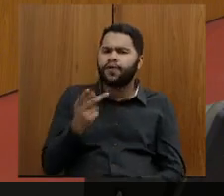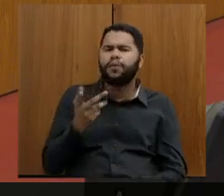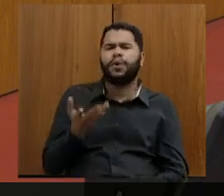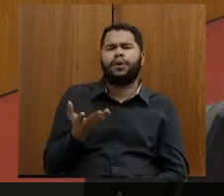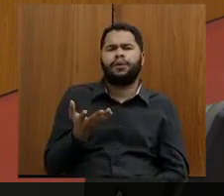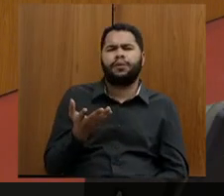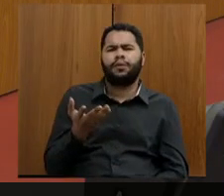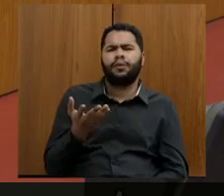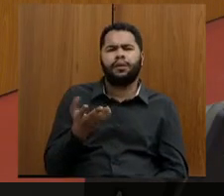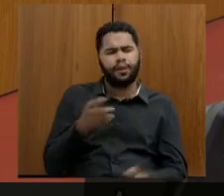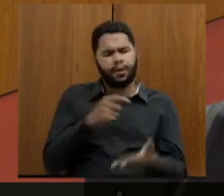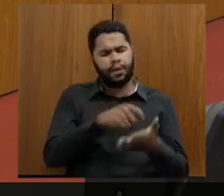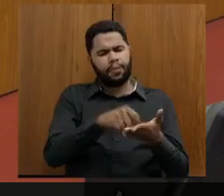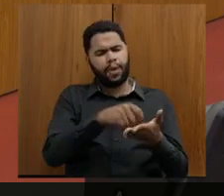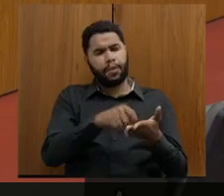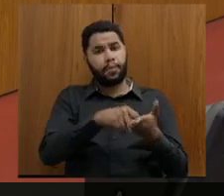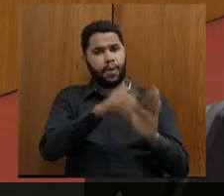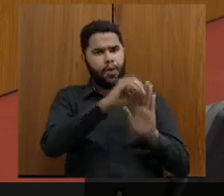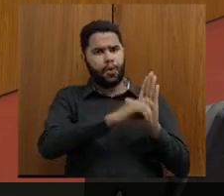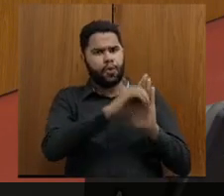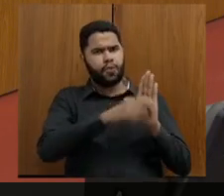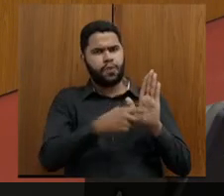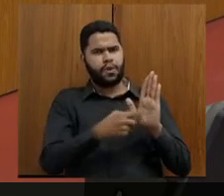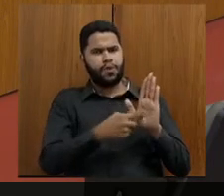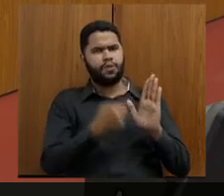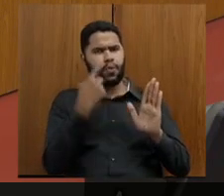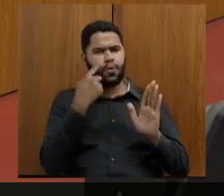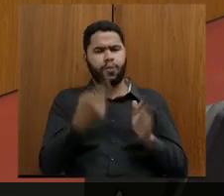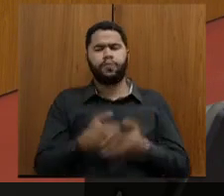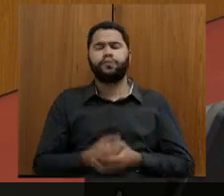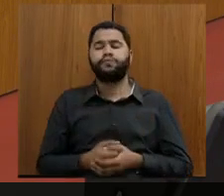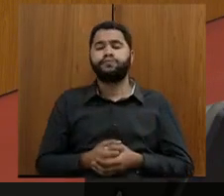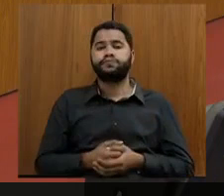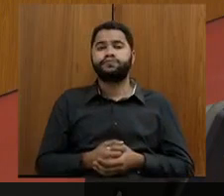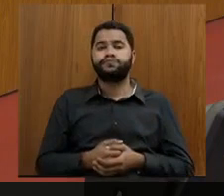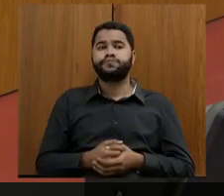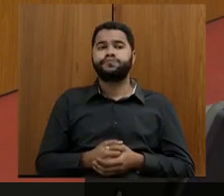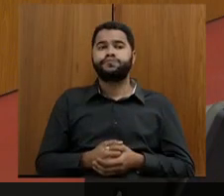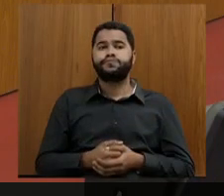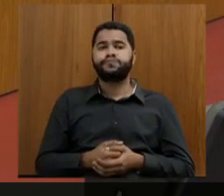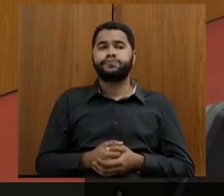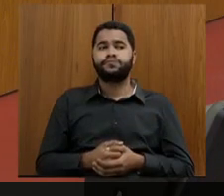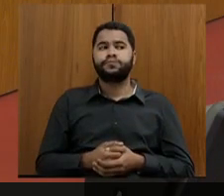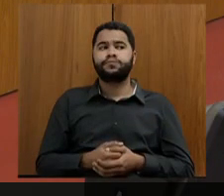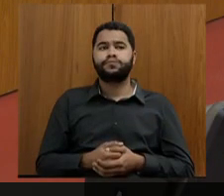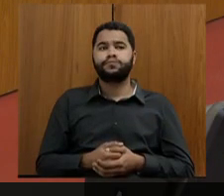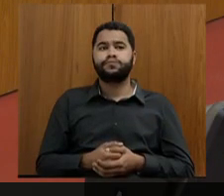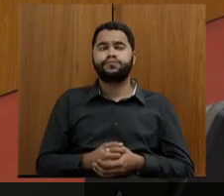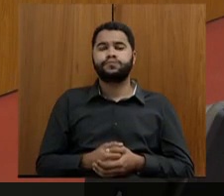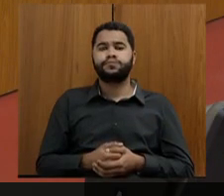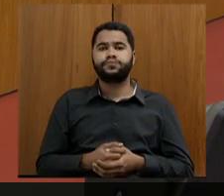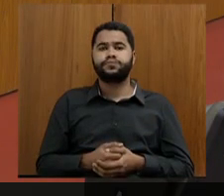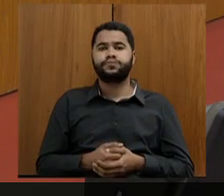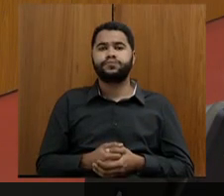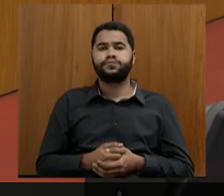olha o que ele escreve aqui no Face dele É exatamente esse aqui ó